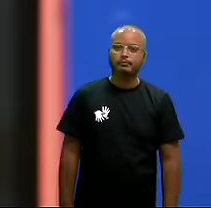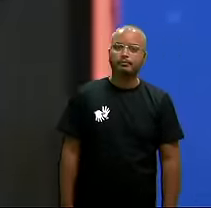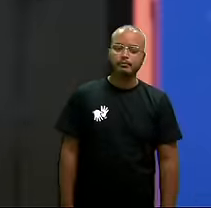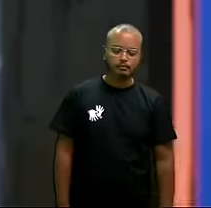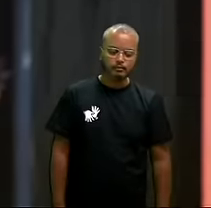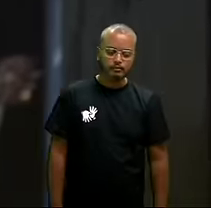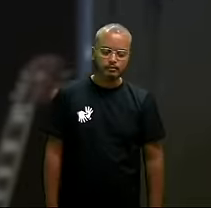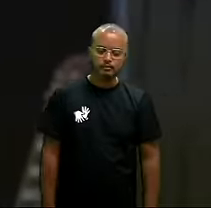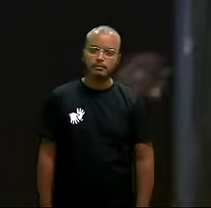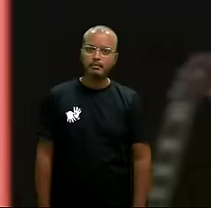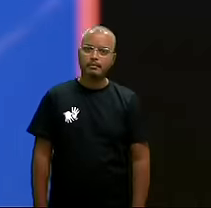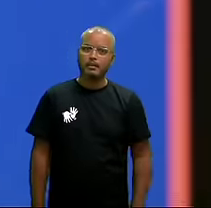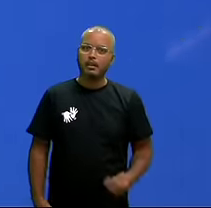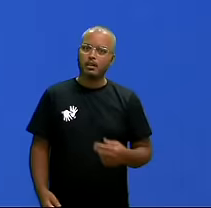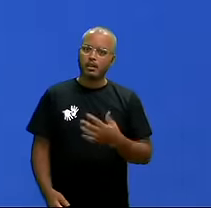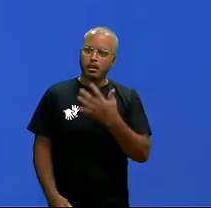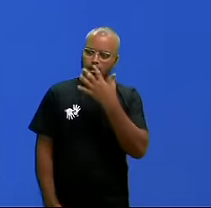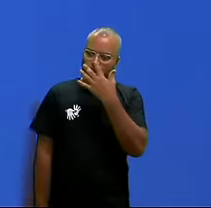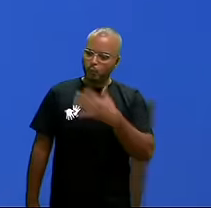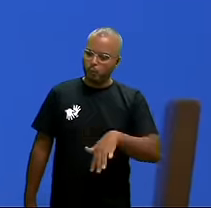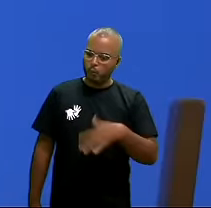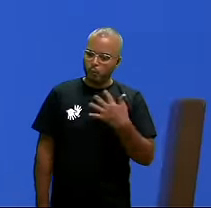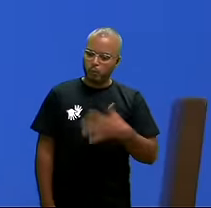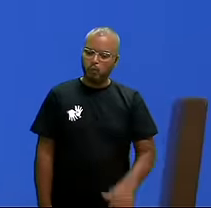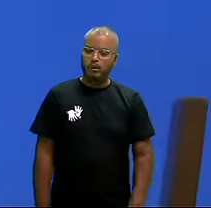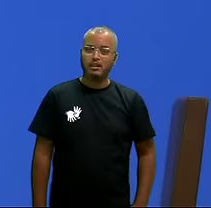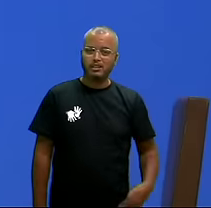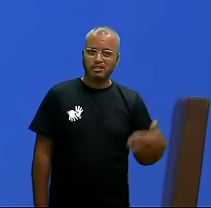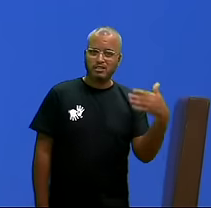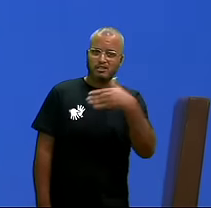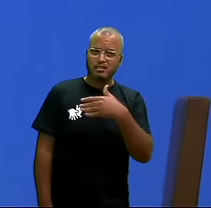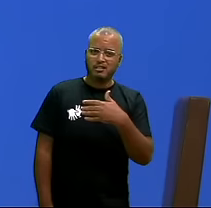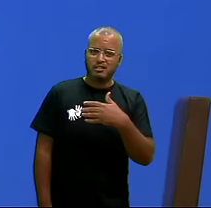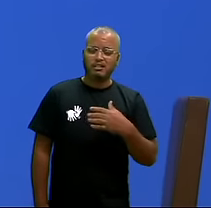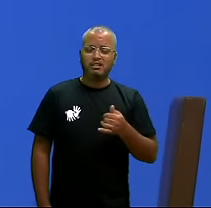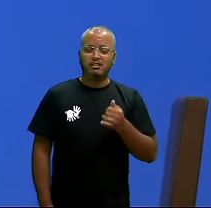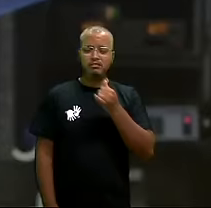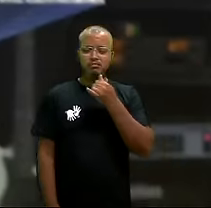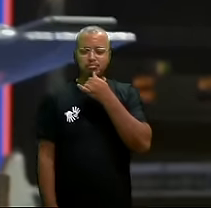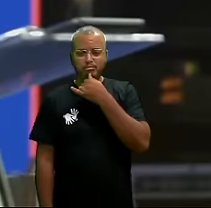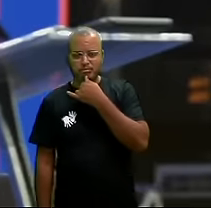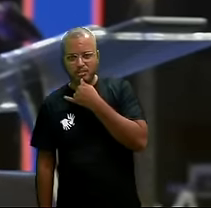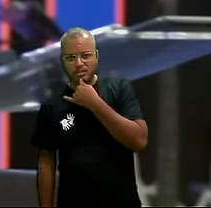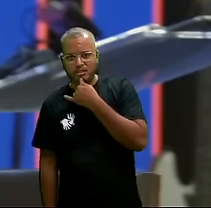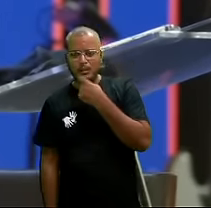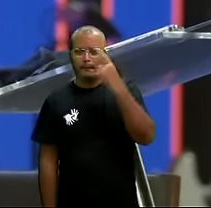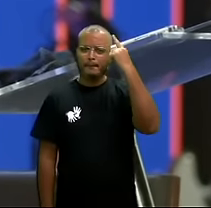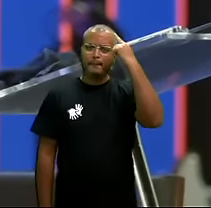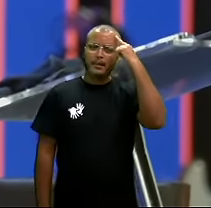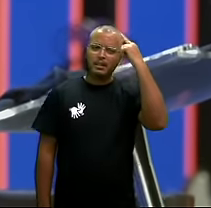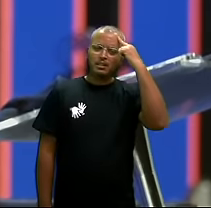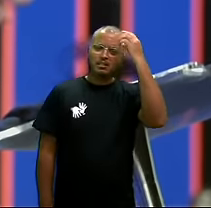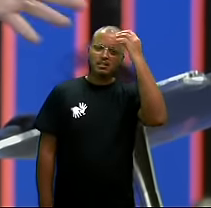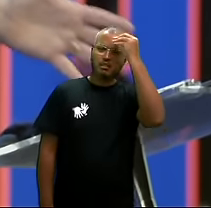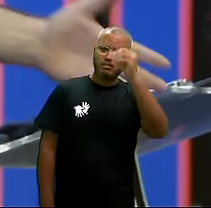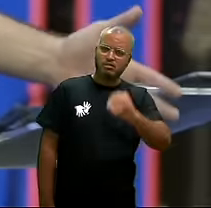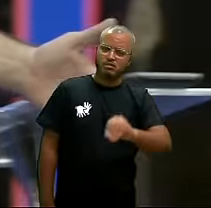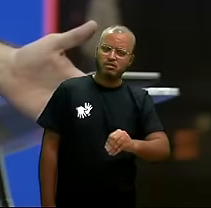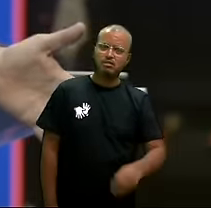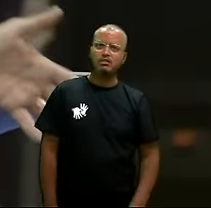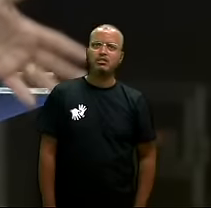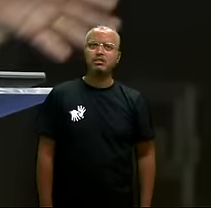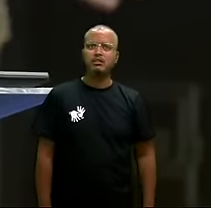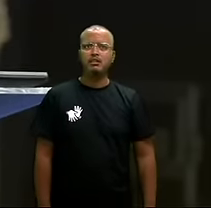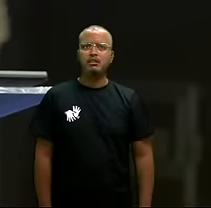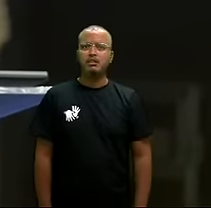Coisa incrível. Quando eu chego na Guatemala, desanimado, pensando em desistir, eu cheguei lá, vocês viram lá, vocês têm um vídeo, vocês já viram a